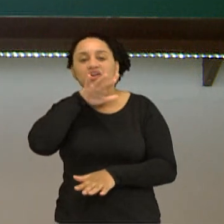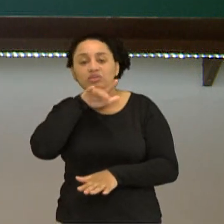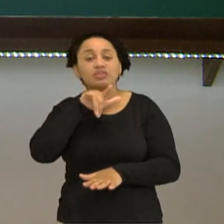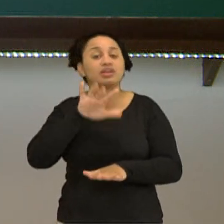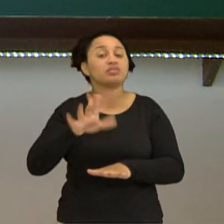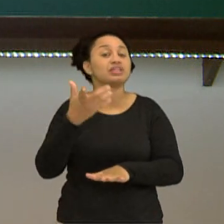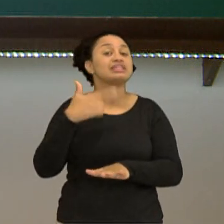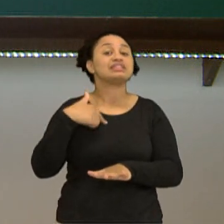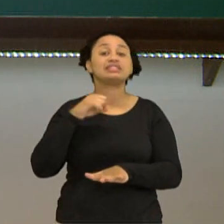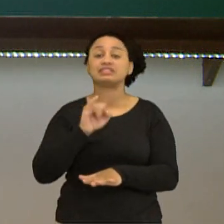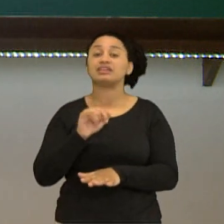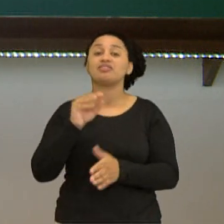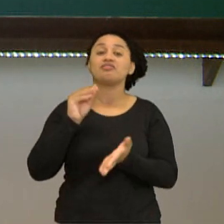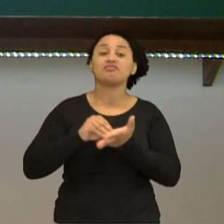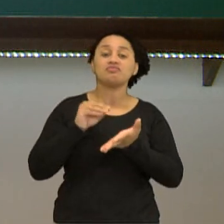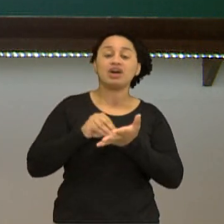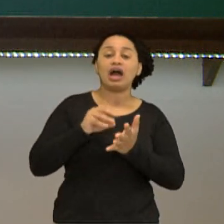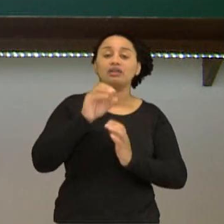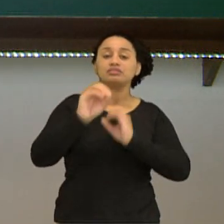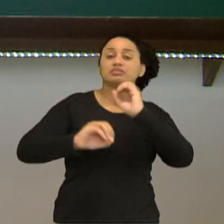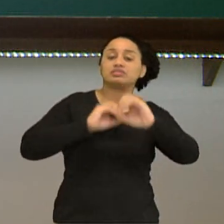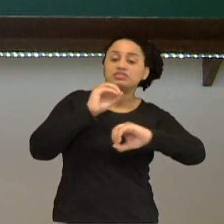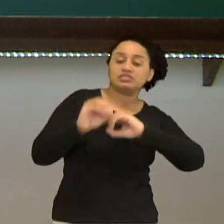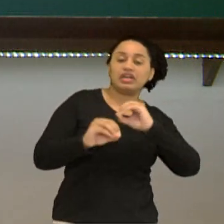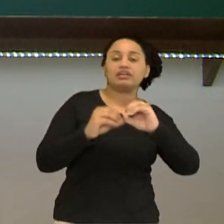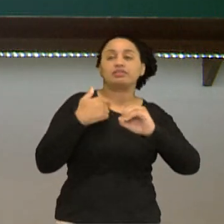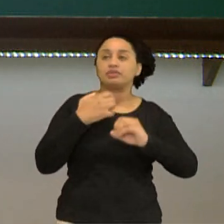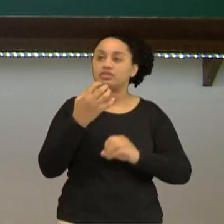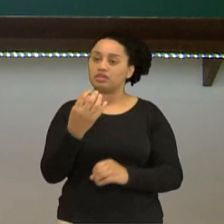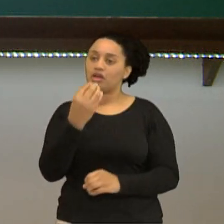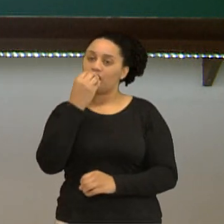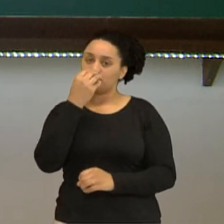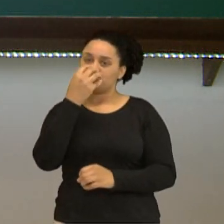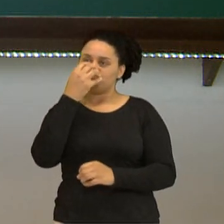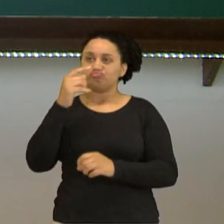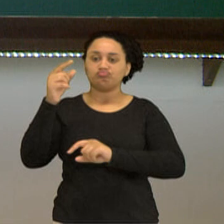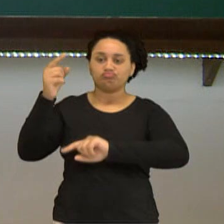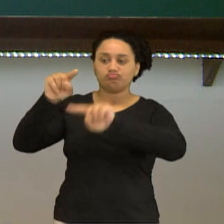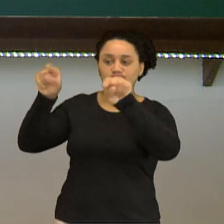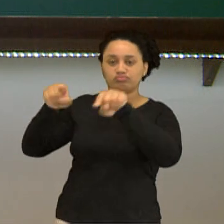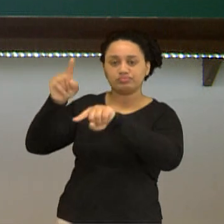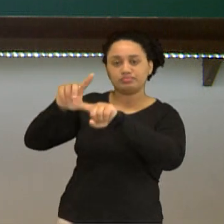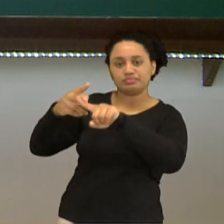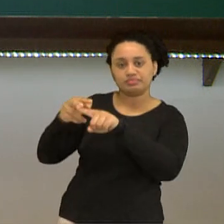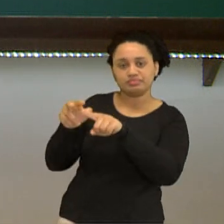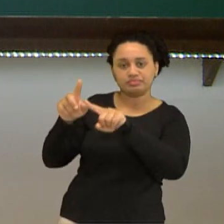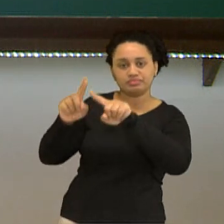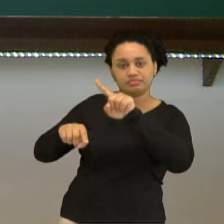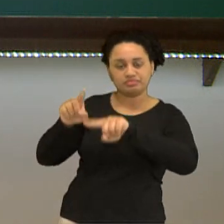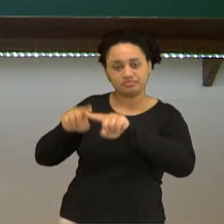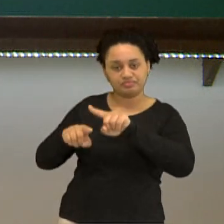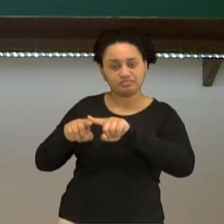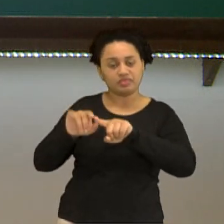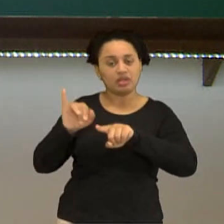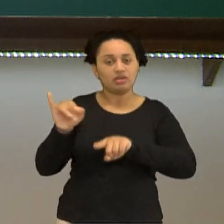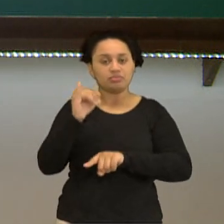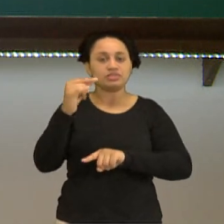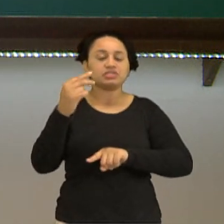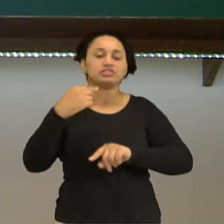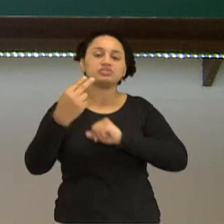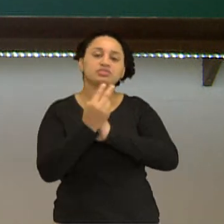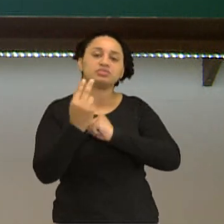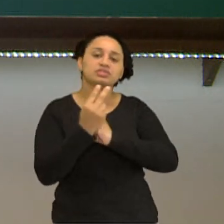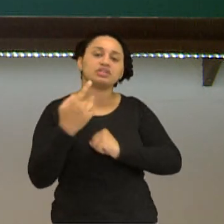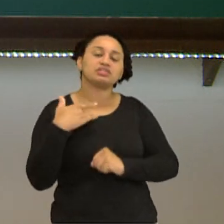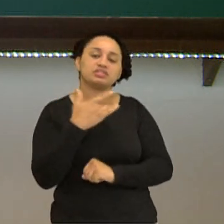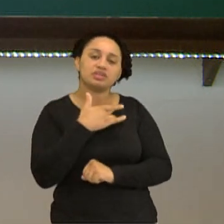consegue oxigenar direito, né? A intubação, né? A ventilação mecânica. É importante a gente cuidar da nossa saúde. Fica aqui para